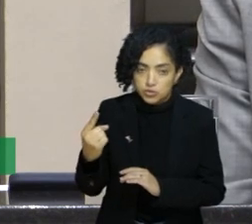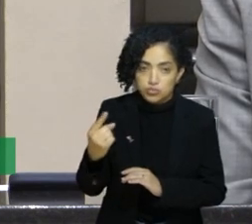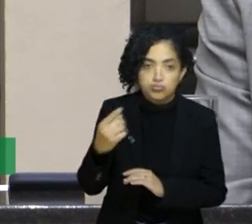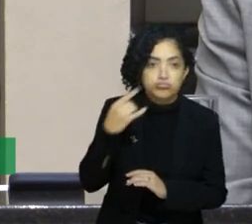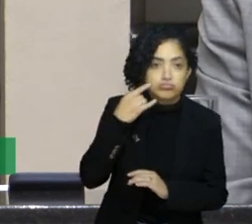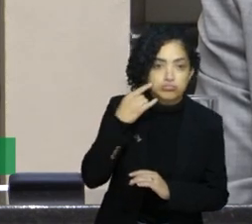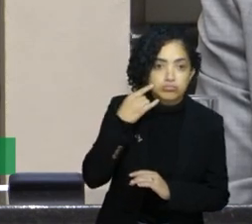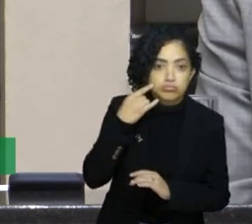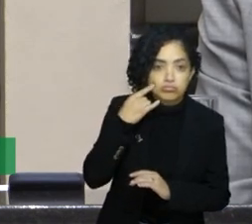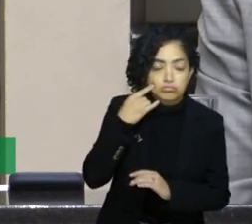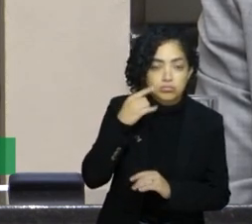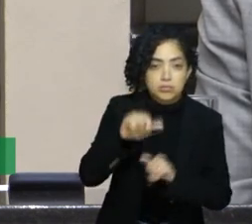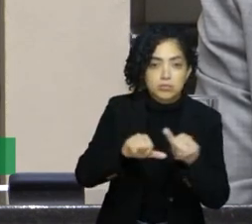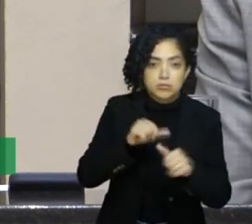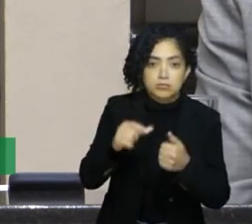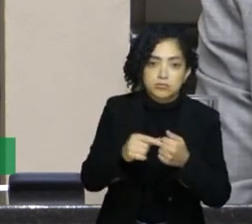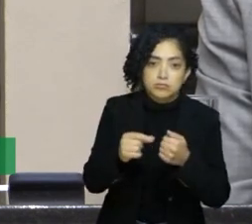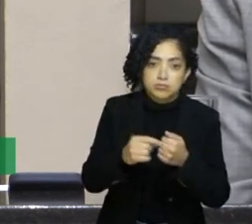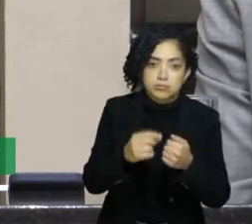artigo 51-A da Lei